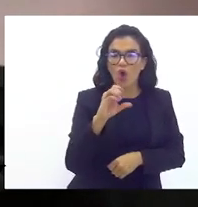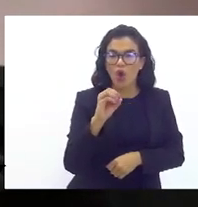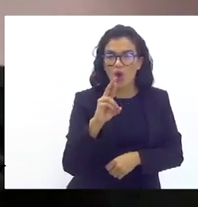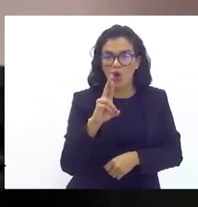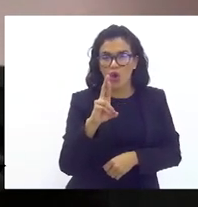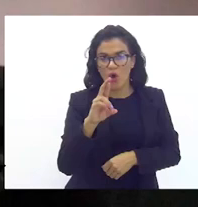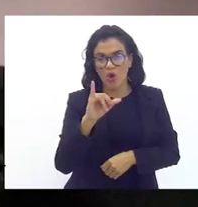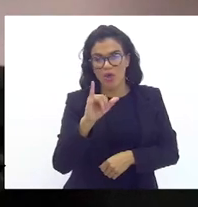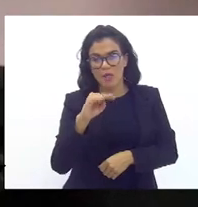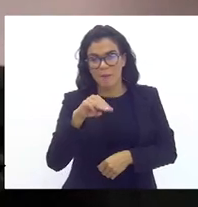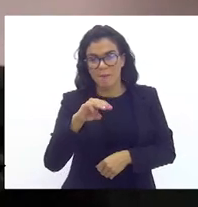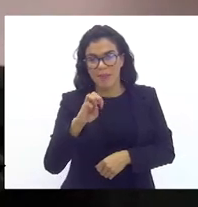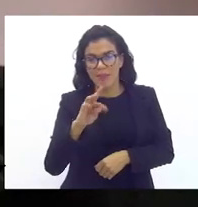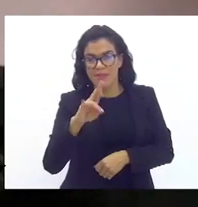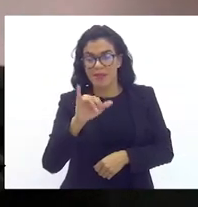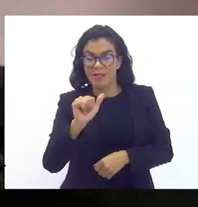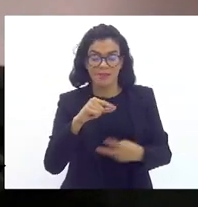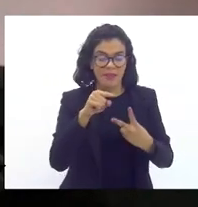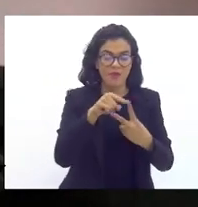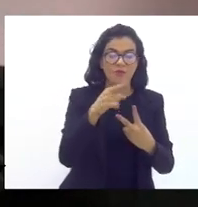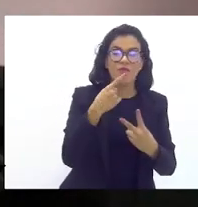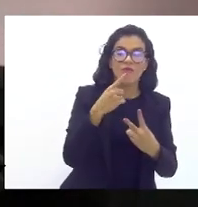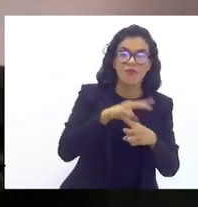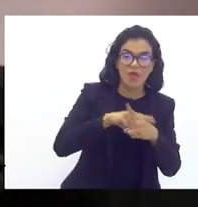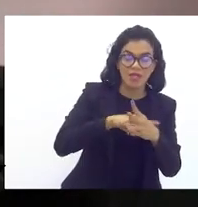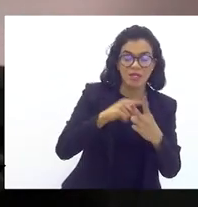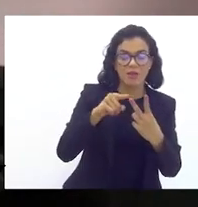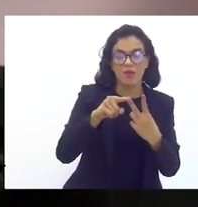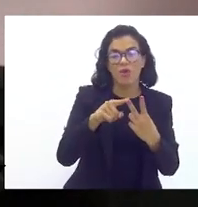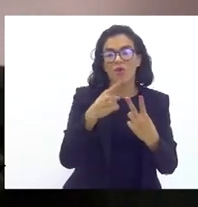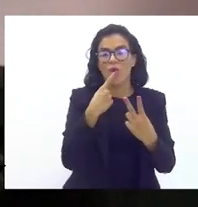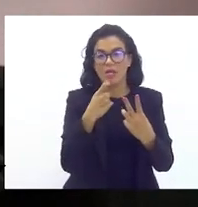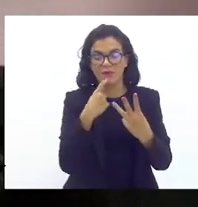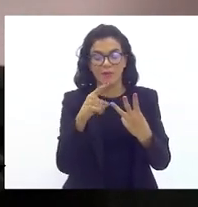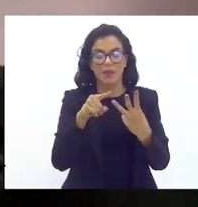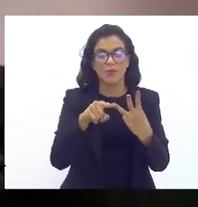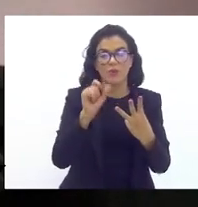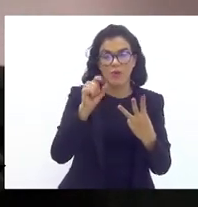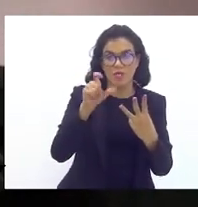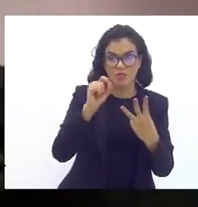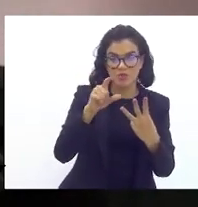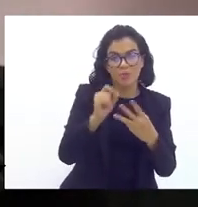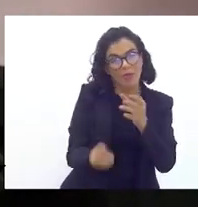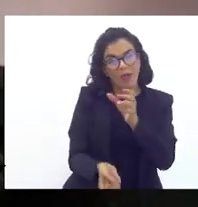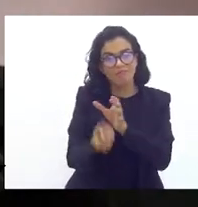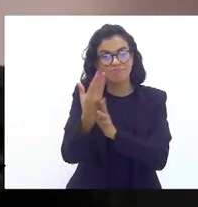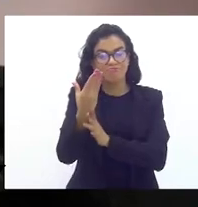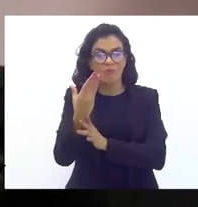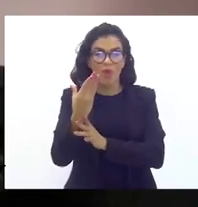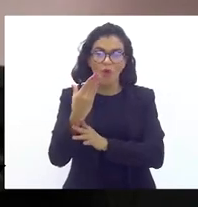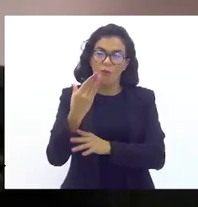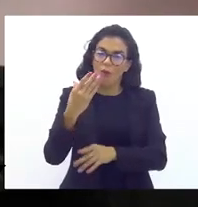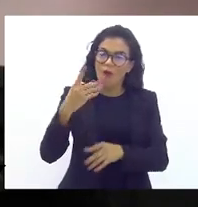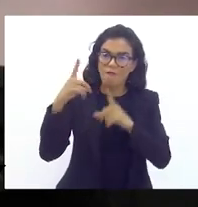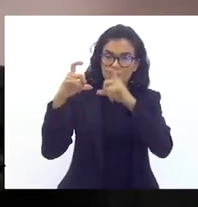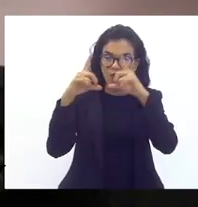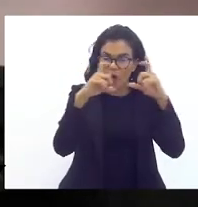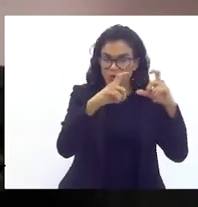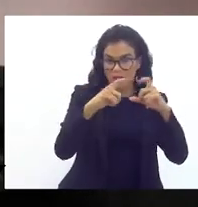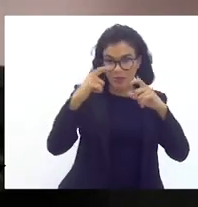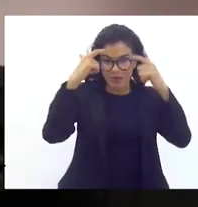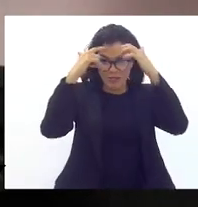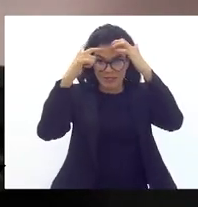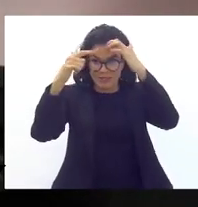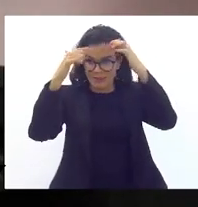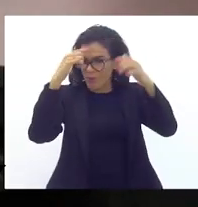tem três cores é o verde vermelho e o azul para Se surgir um registro de fotografia nossa cabeça não é